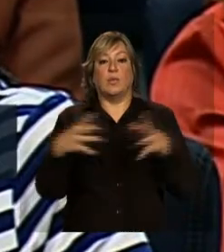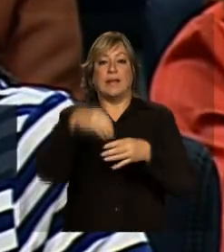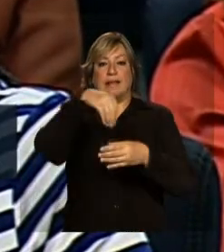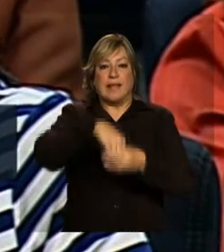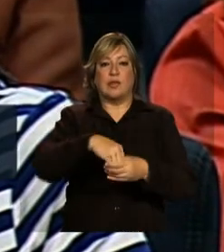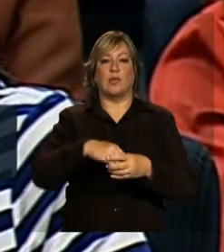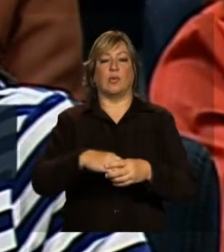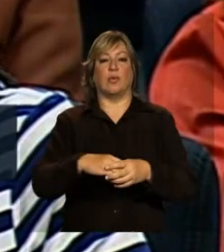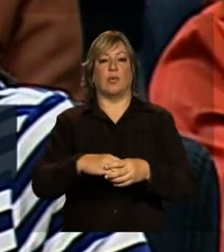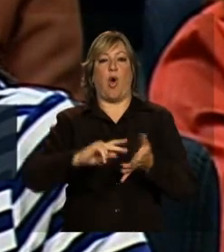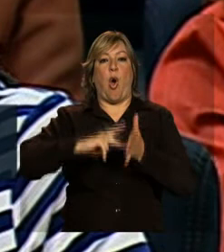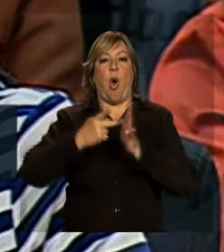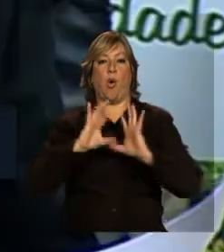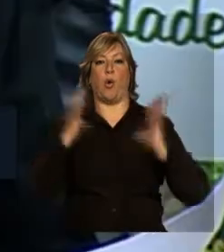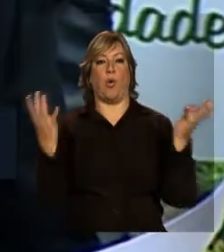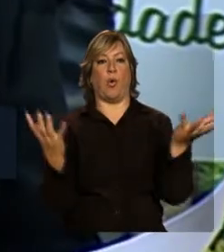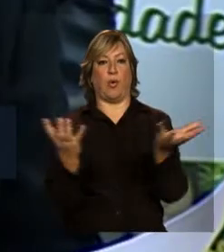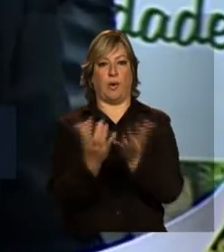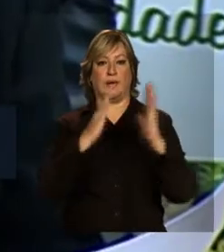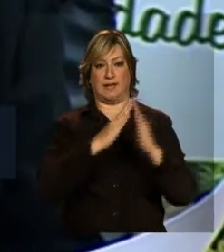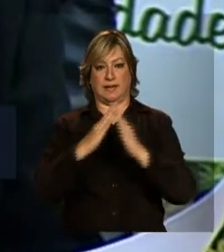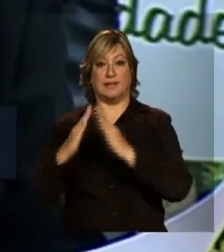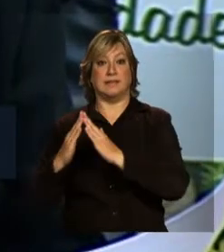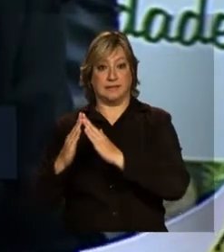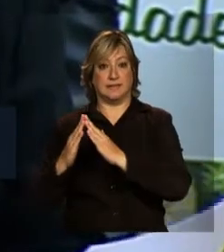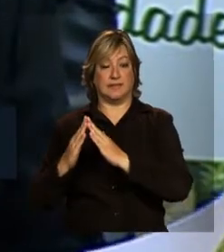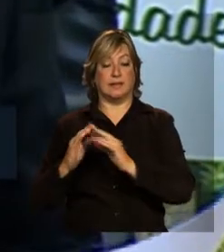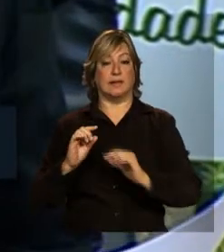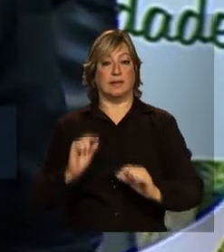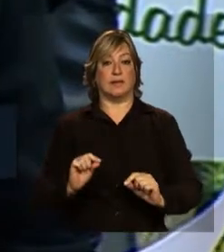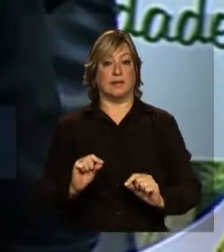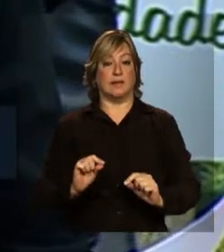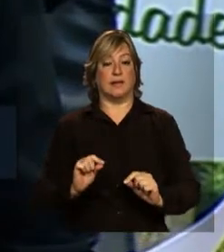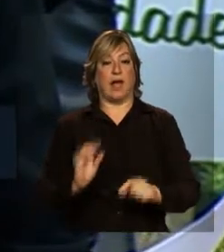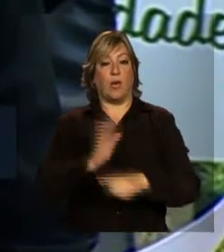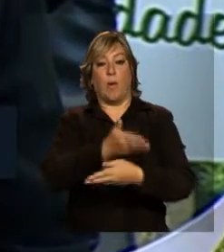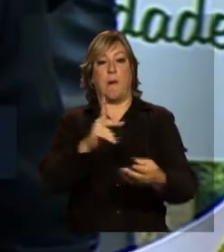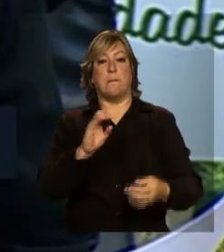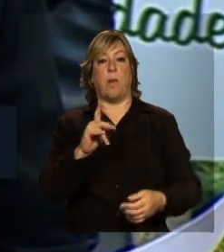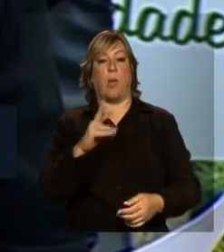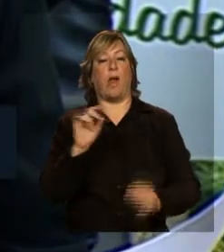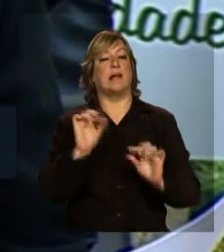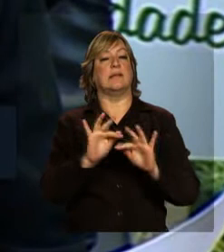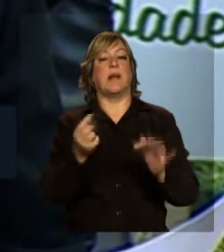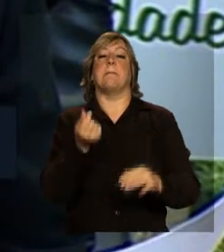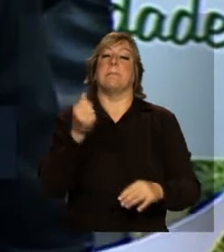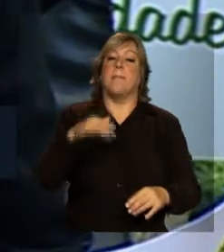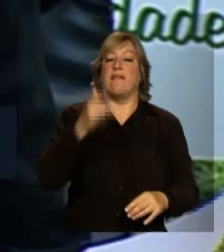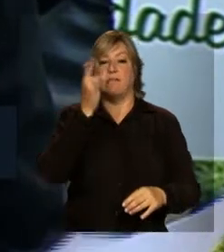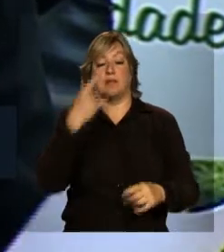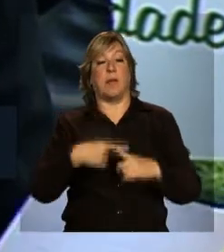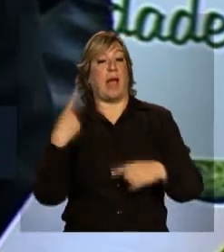residenciais de atendimento de caráter popular, acessível às pessoas que até então